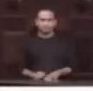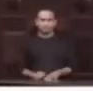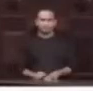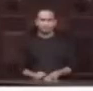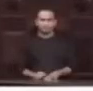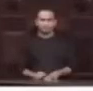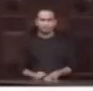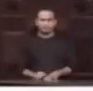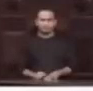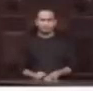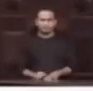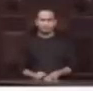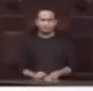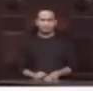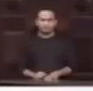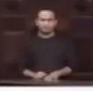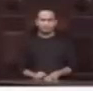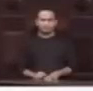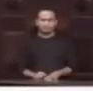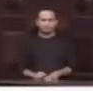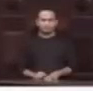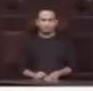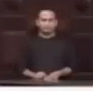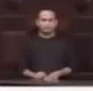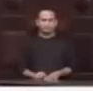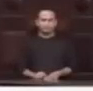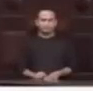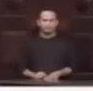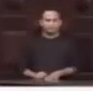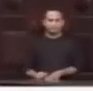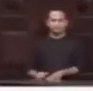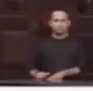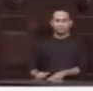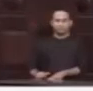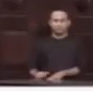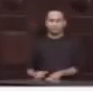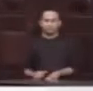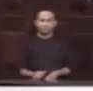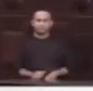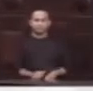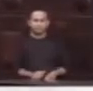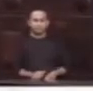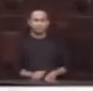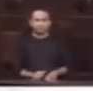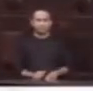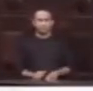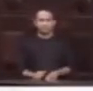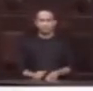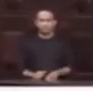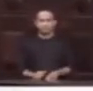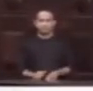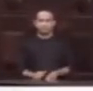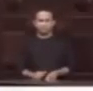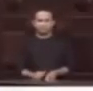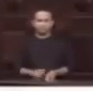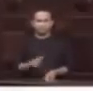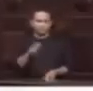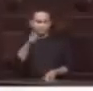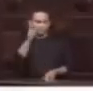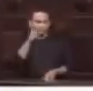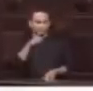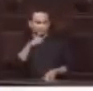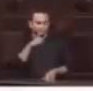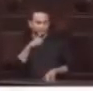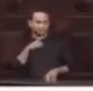Ontem tivemos aqui um embate, um bom embate, sobre o cumprimento do regimento